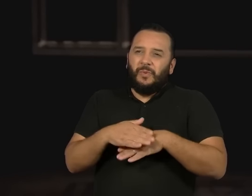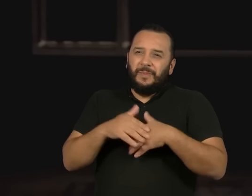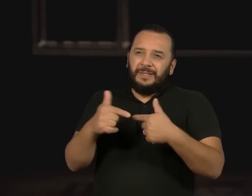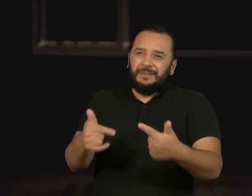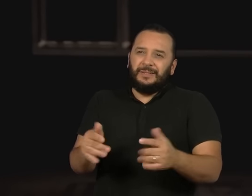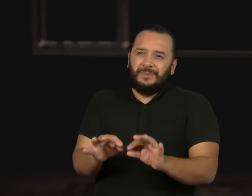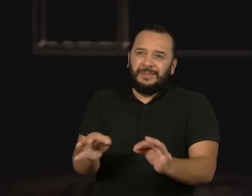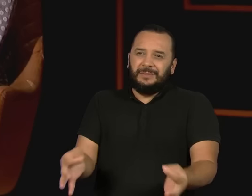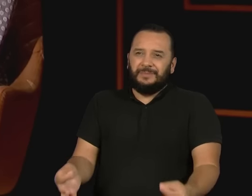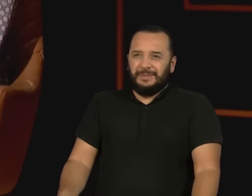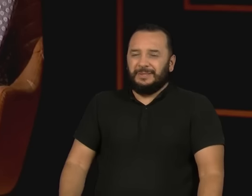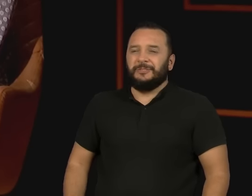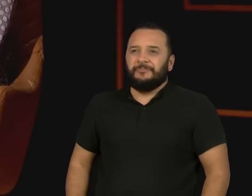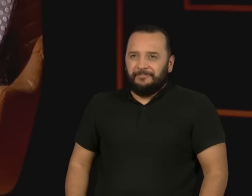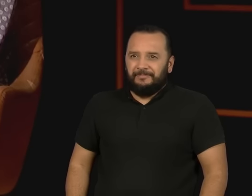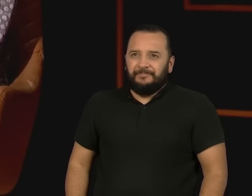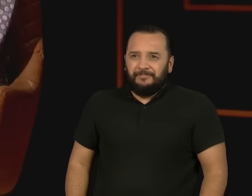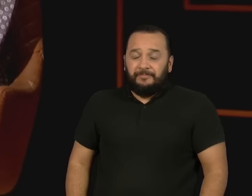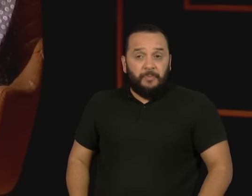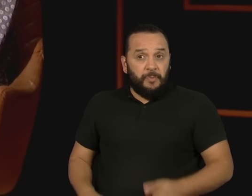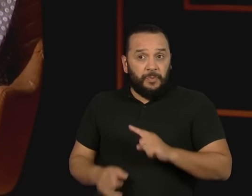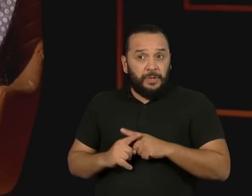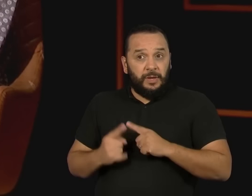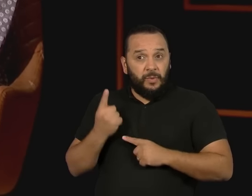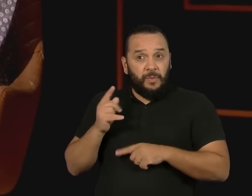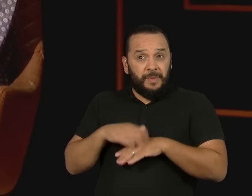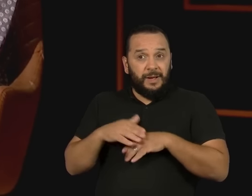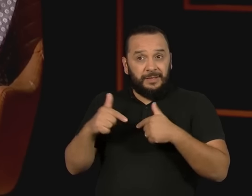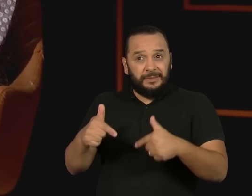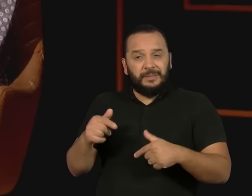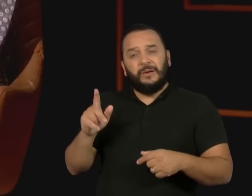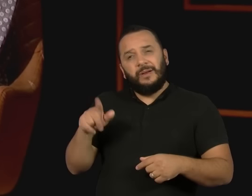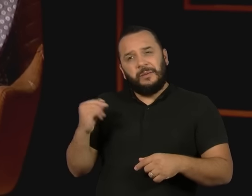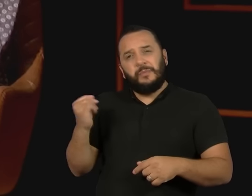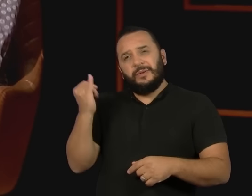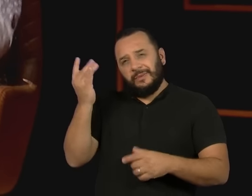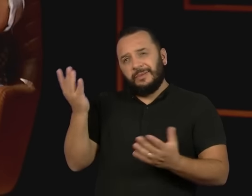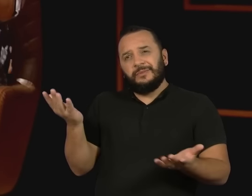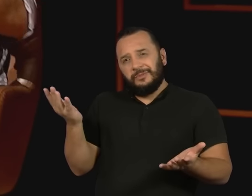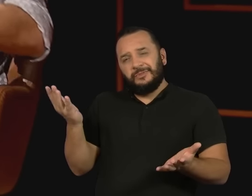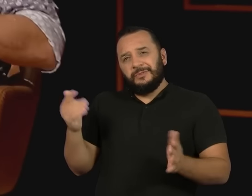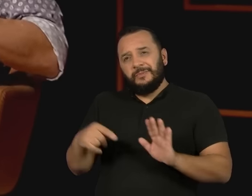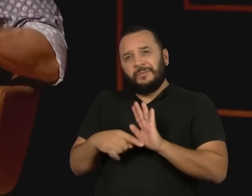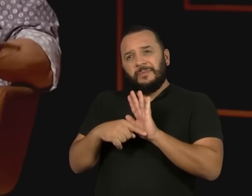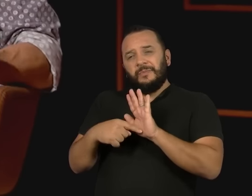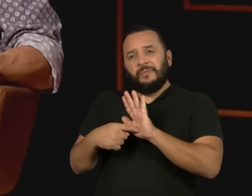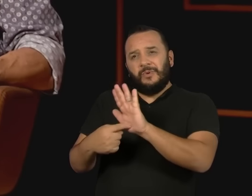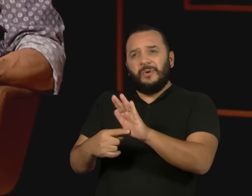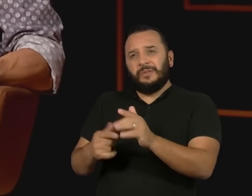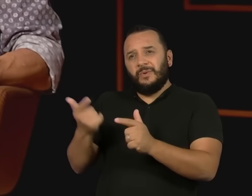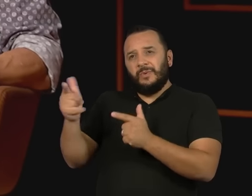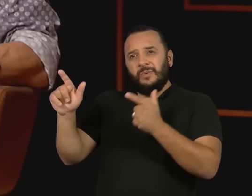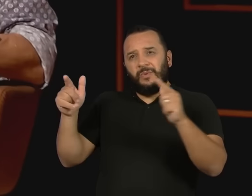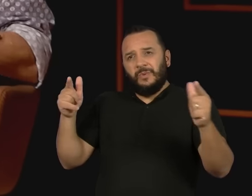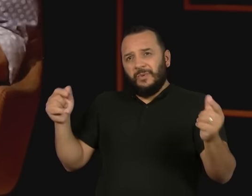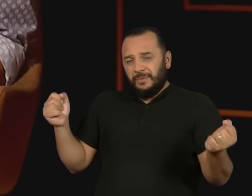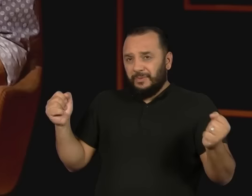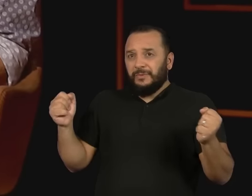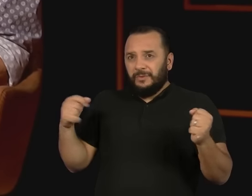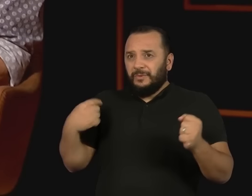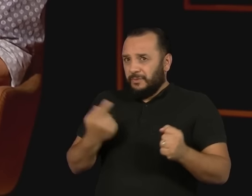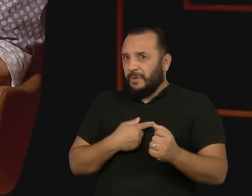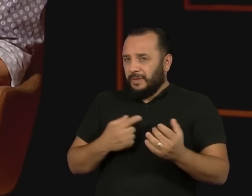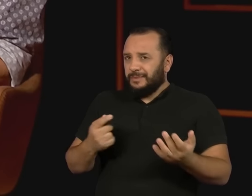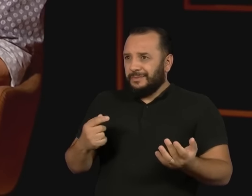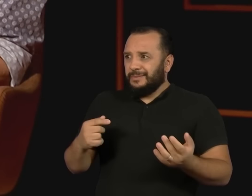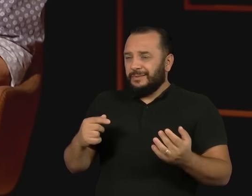seja, né? Porque eu digo que um gesto muda, né? Um gesto acaba trazendo outros, porque a gente, invariavelmente, a gente é